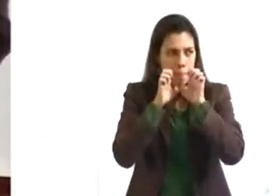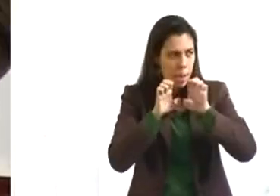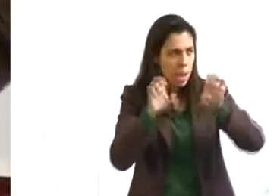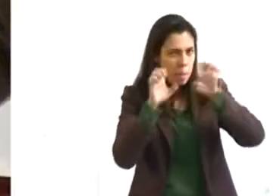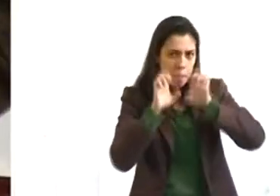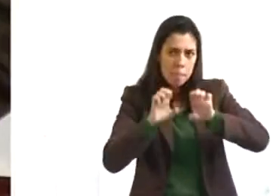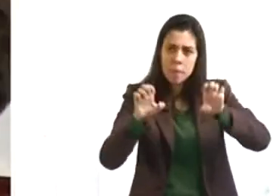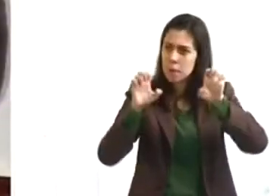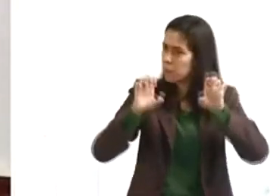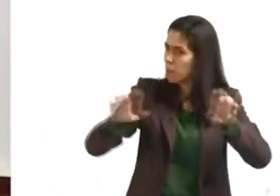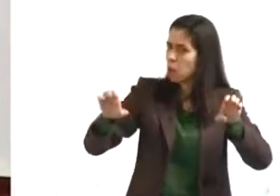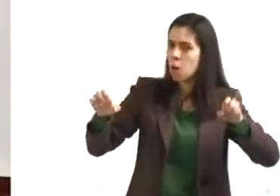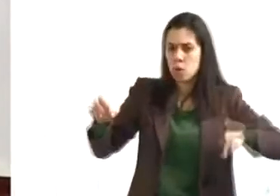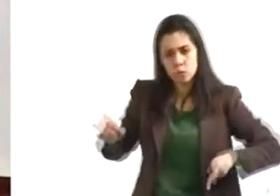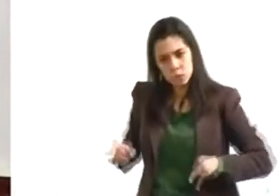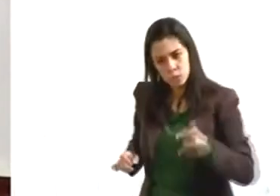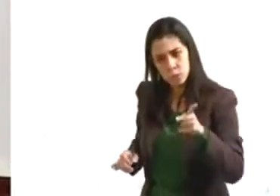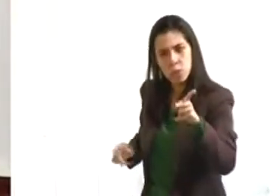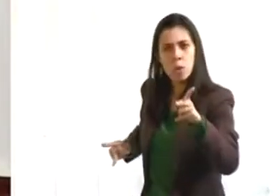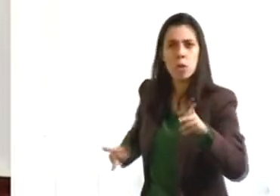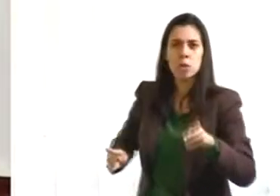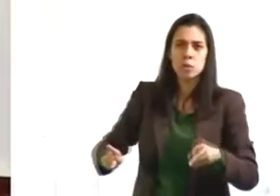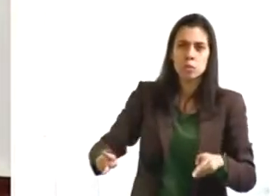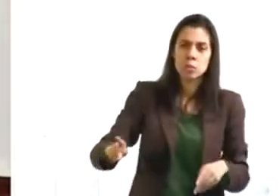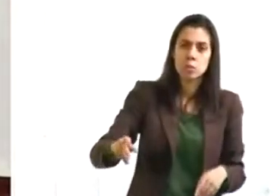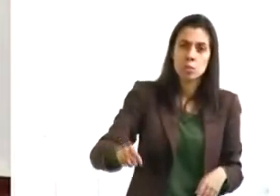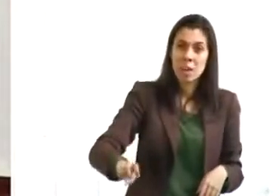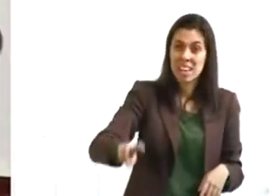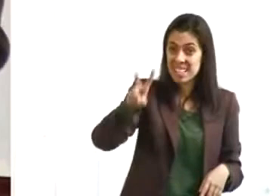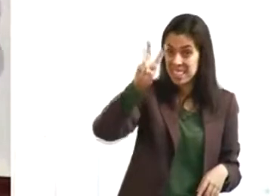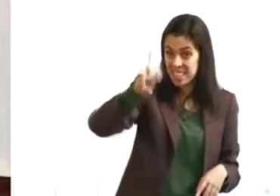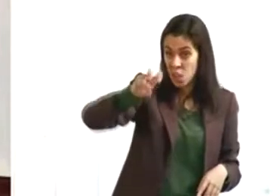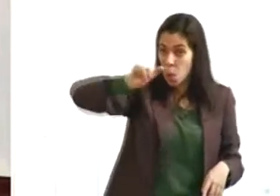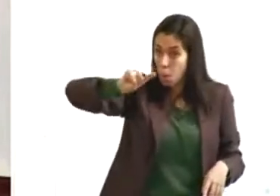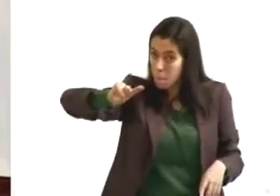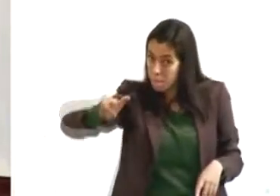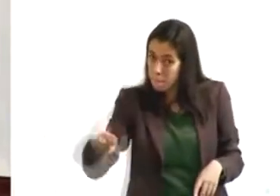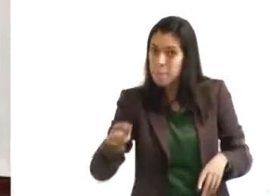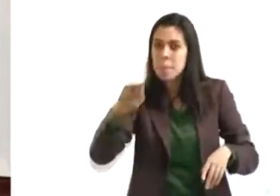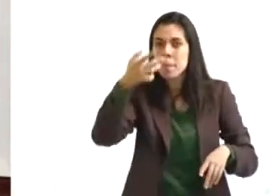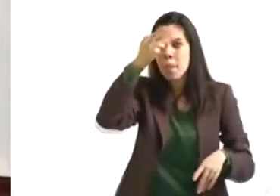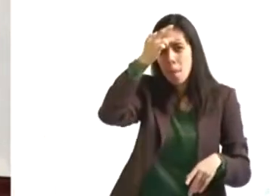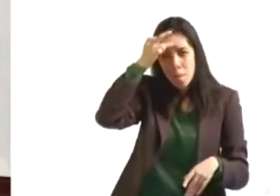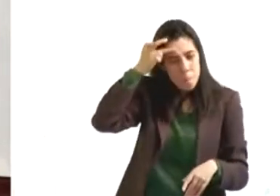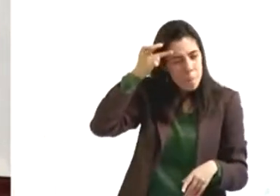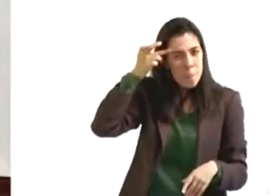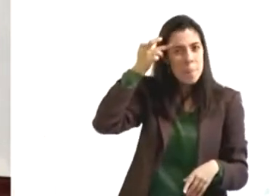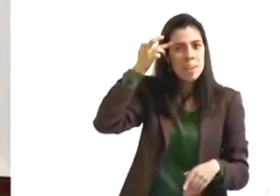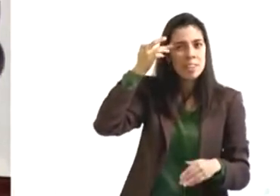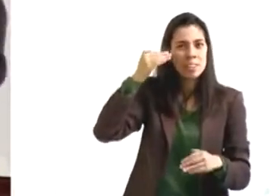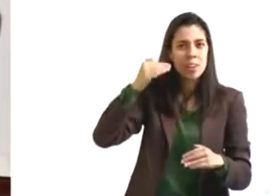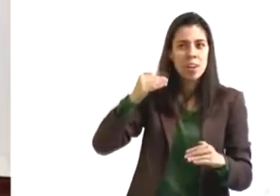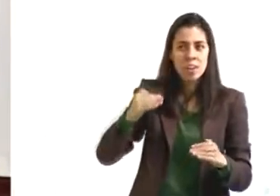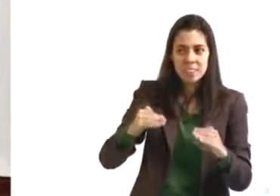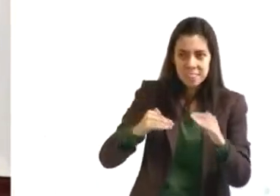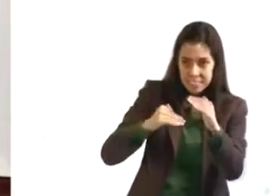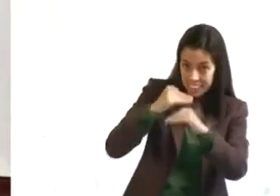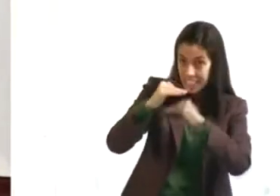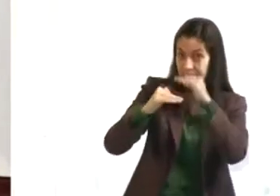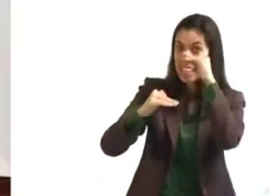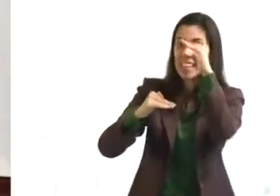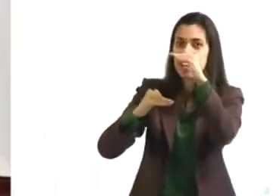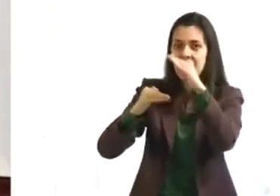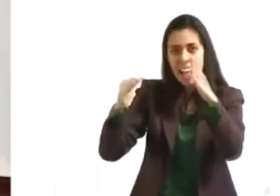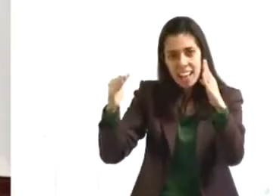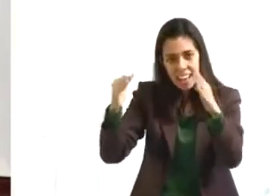dos discípulos do Senhor Jesus. Ainda eles não eram chamados de cristãos, isso só acontecerá lá em Antioquia, mas aqui já havia aquela